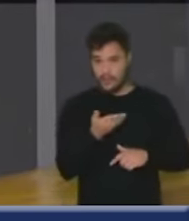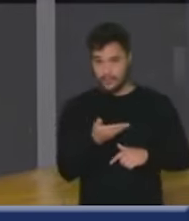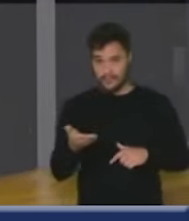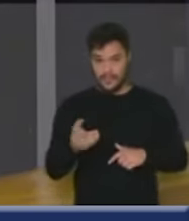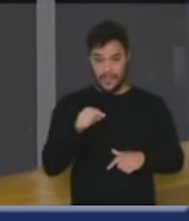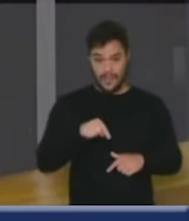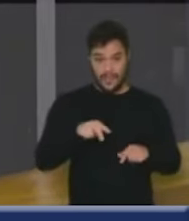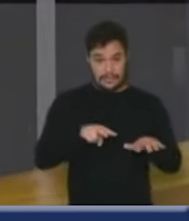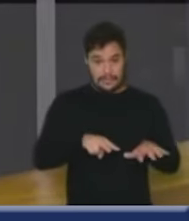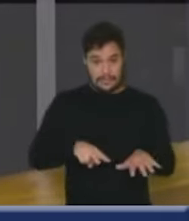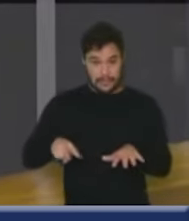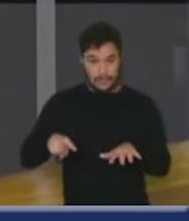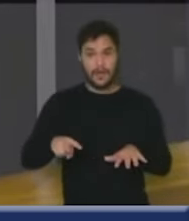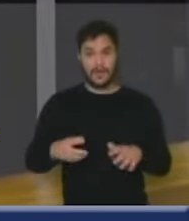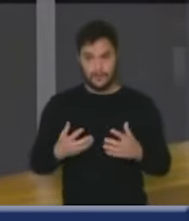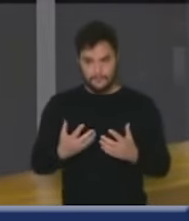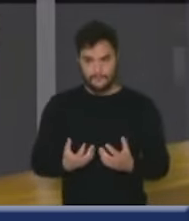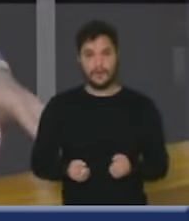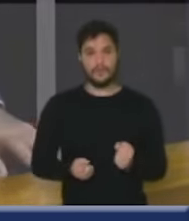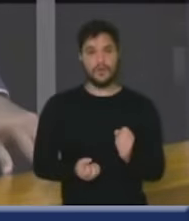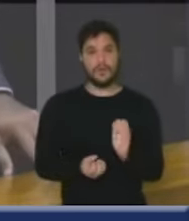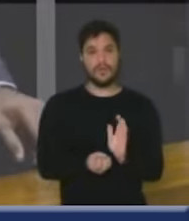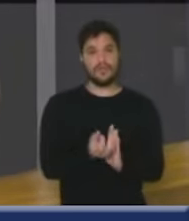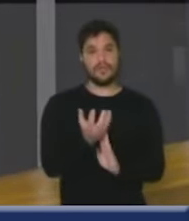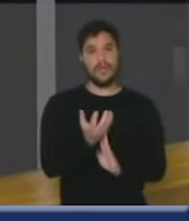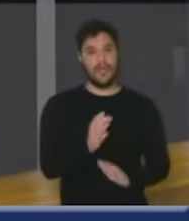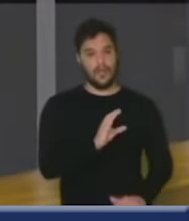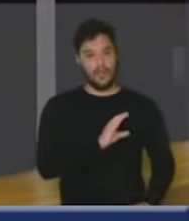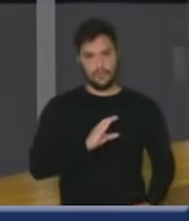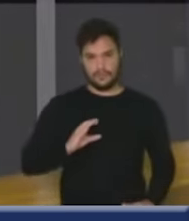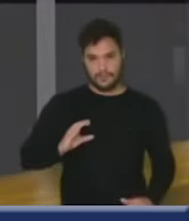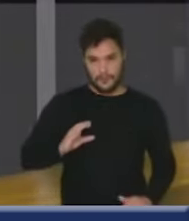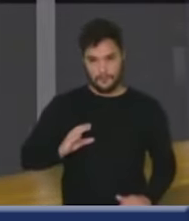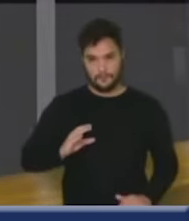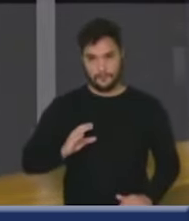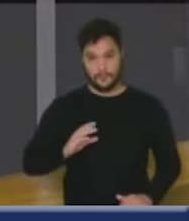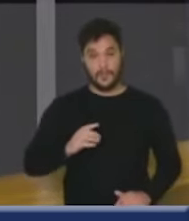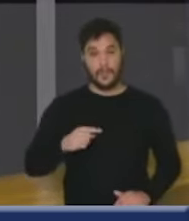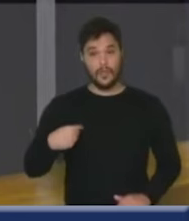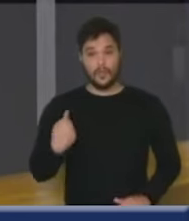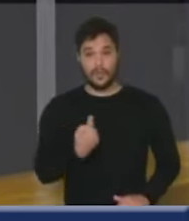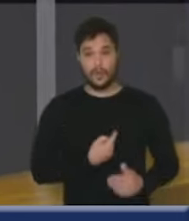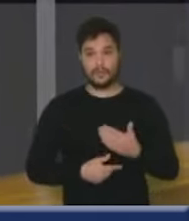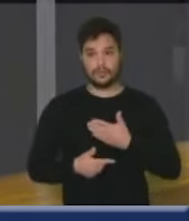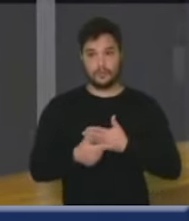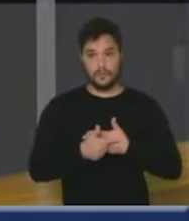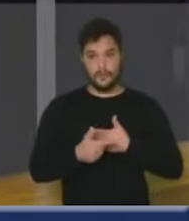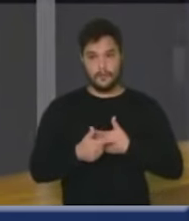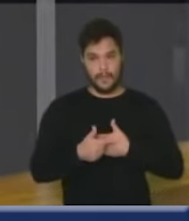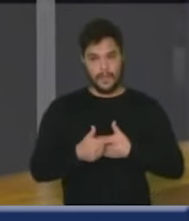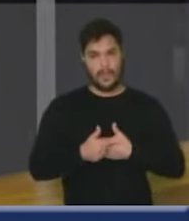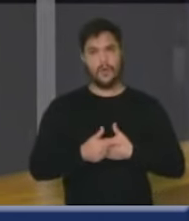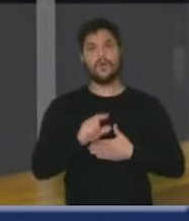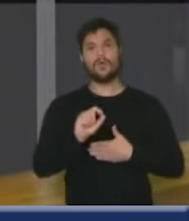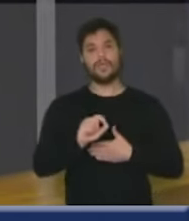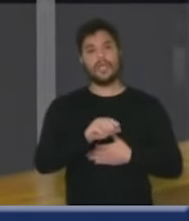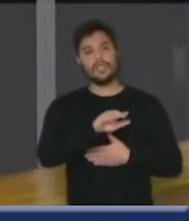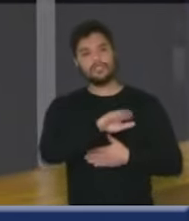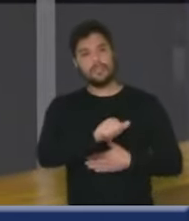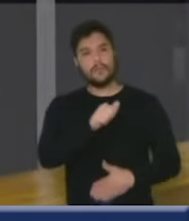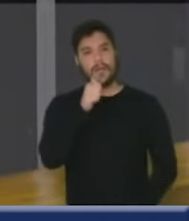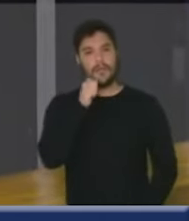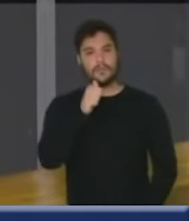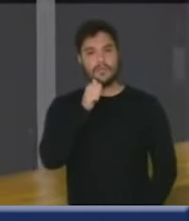nós vamos instalar as comissões e é nosso papel convocar a ministra do Turismo